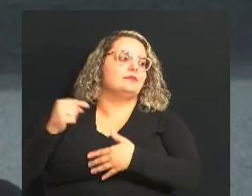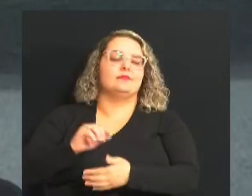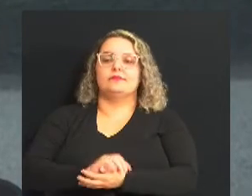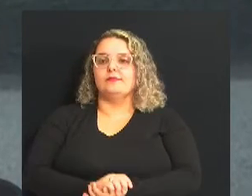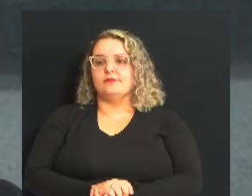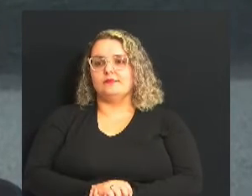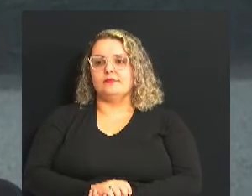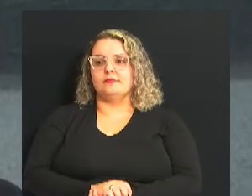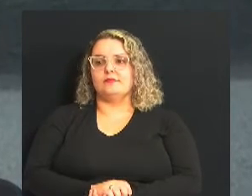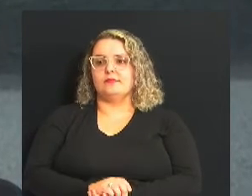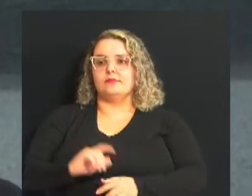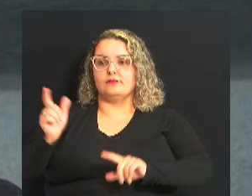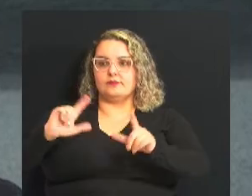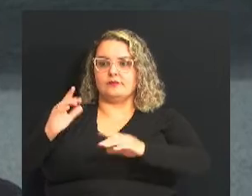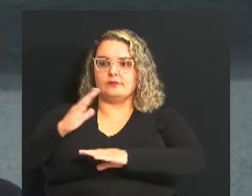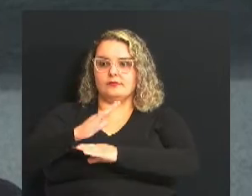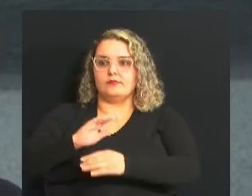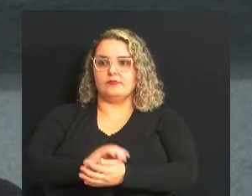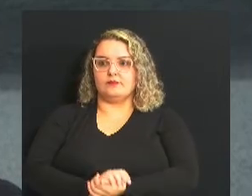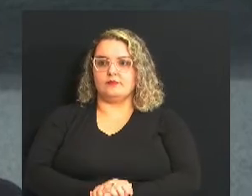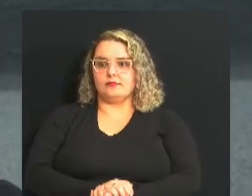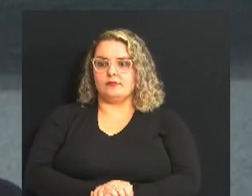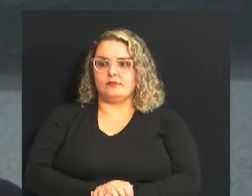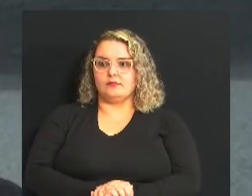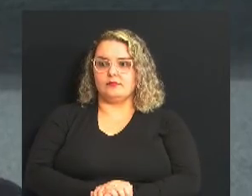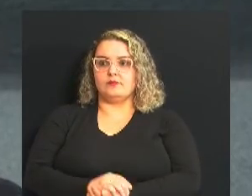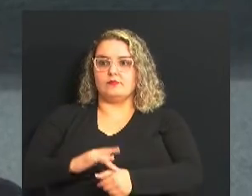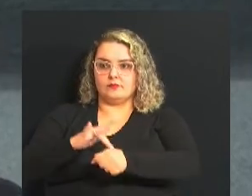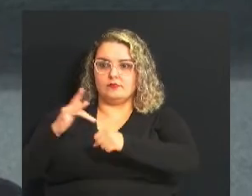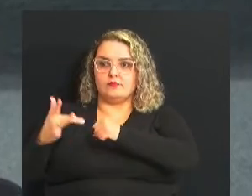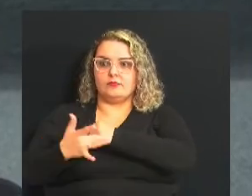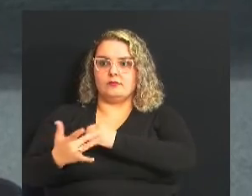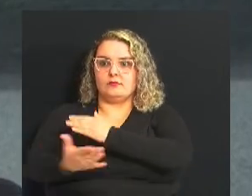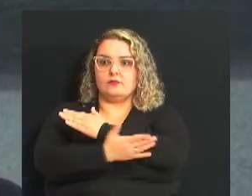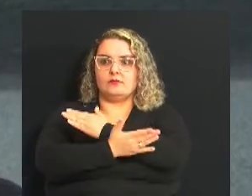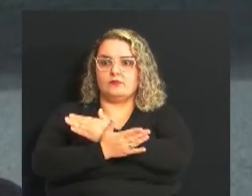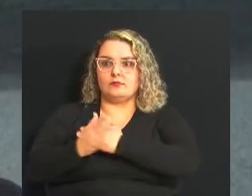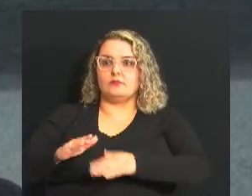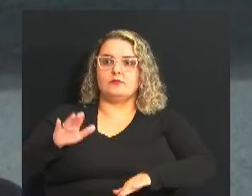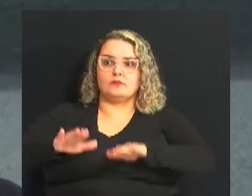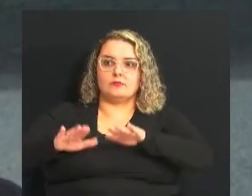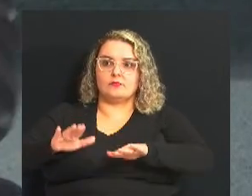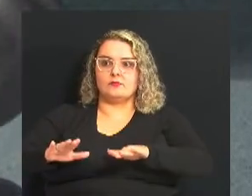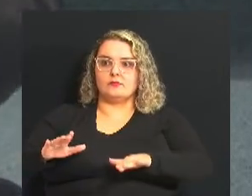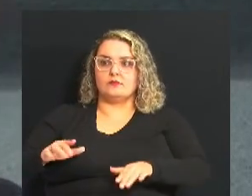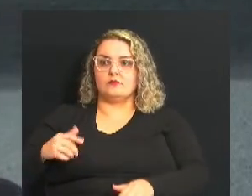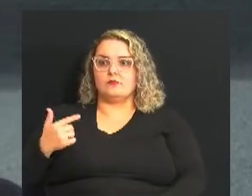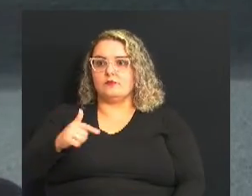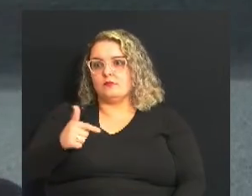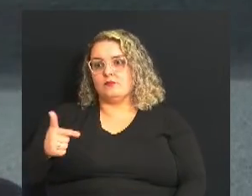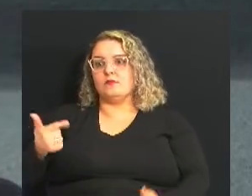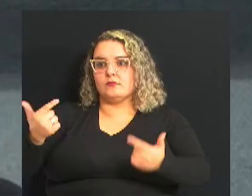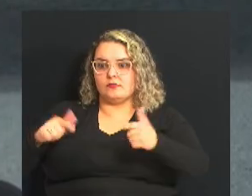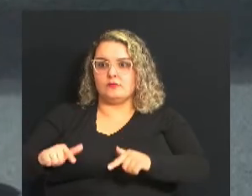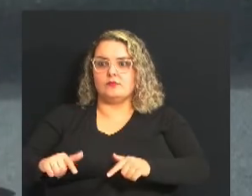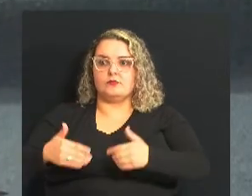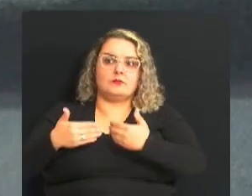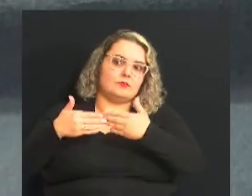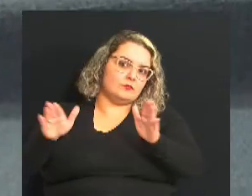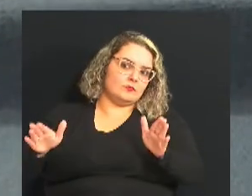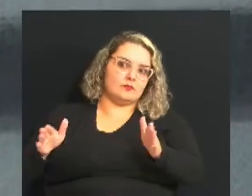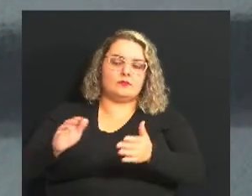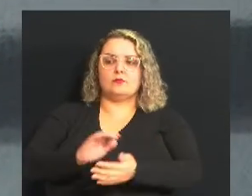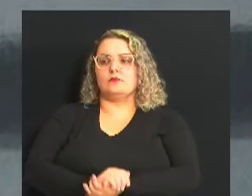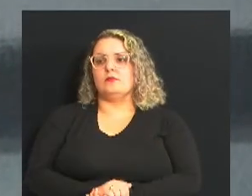TV Câmara, as redes sociais nos ajuda muito. Nem sempre a gente está em um local que é aberto,